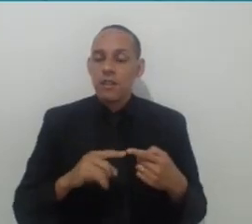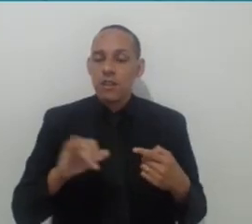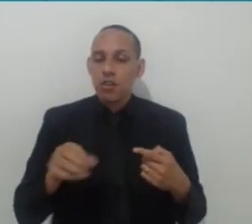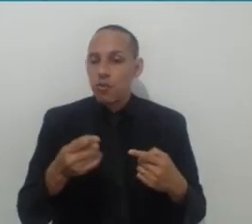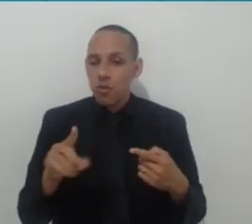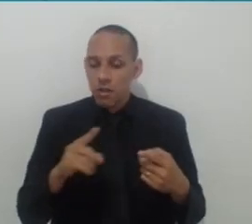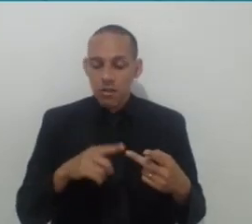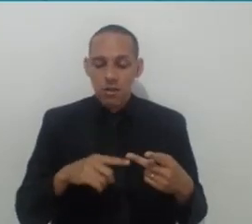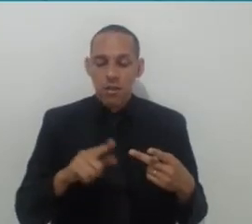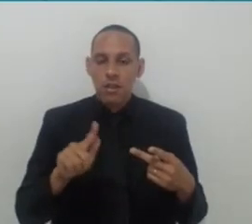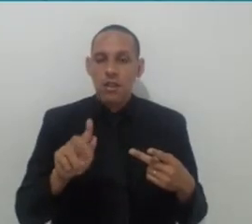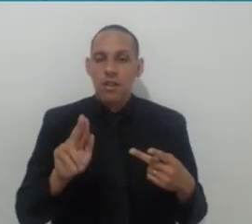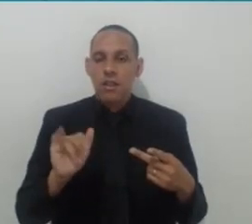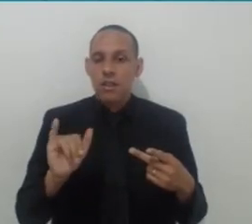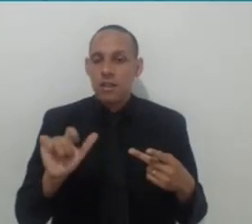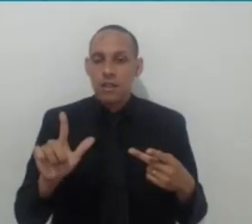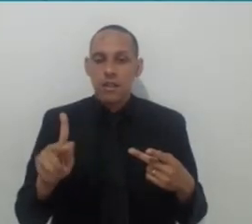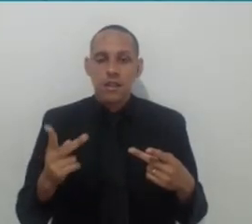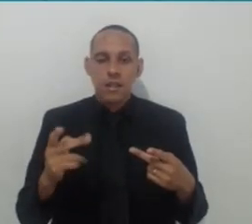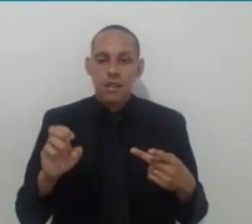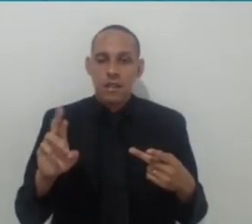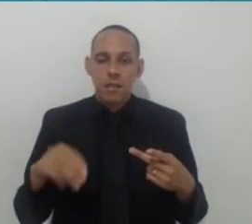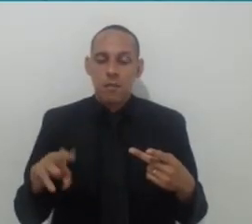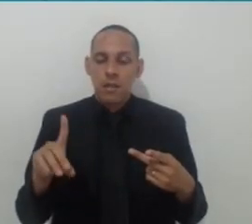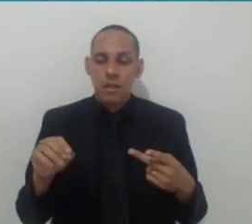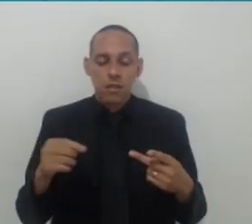está consignado...